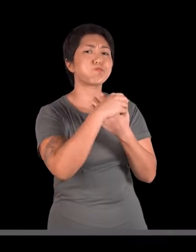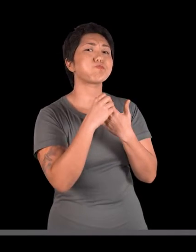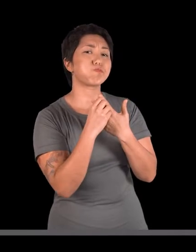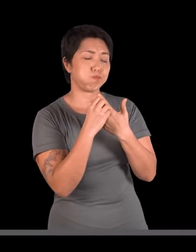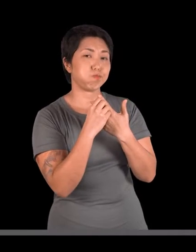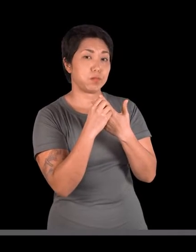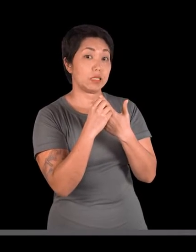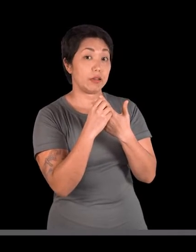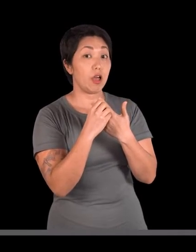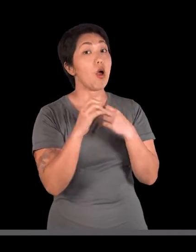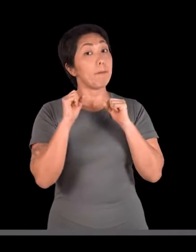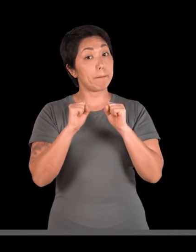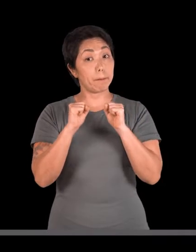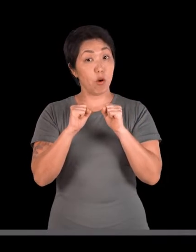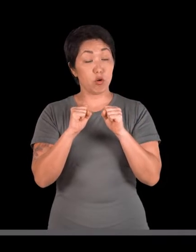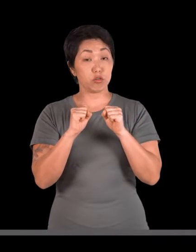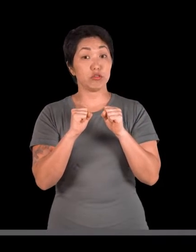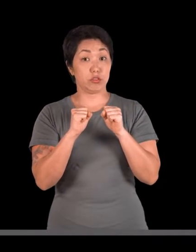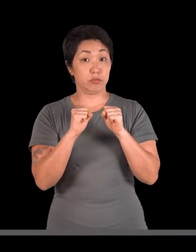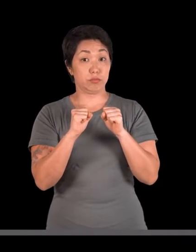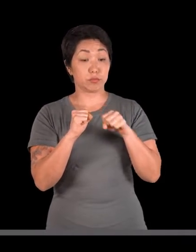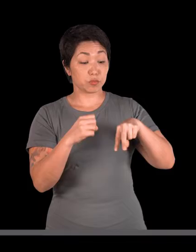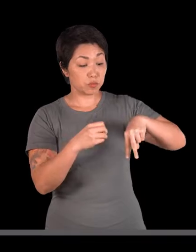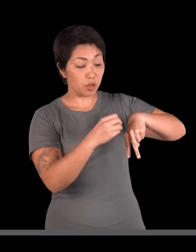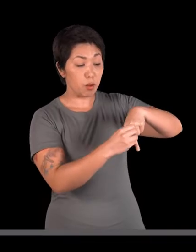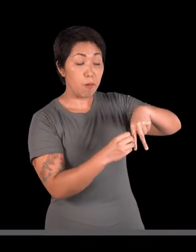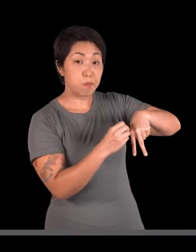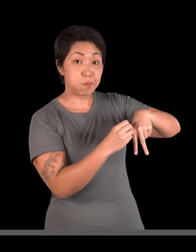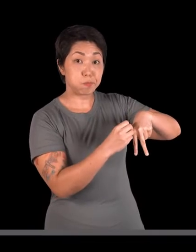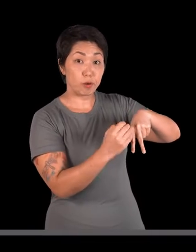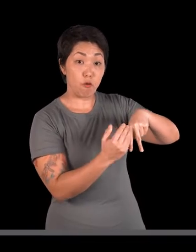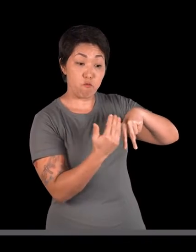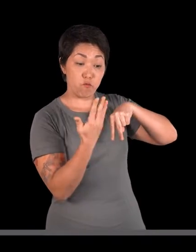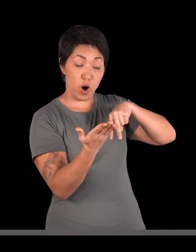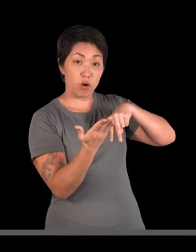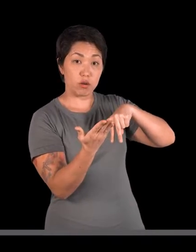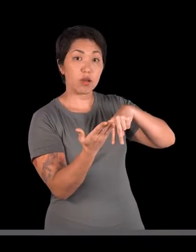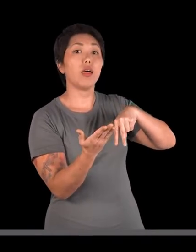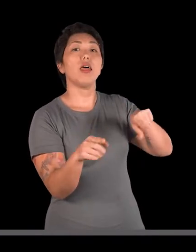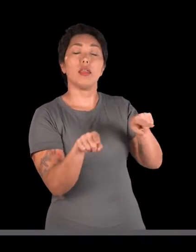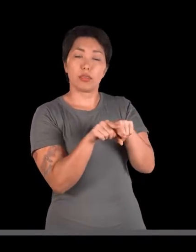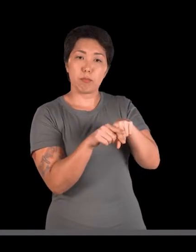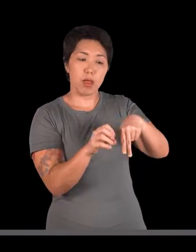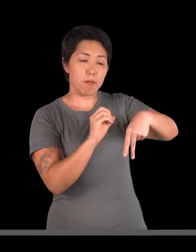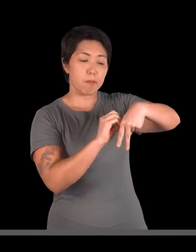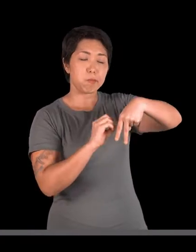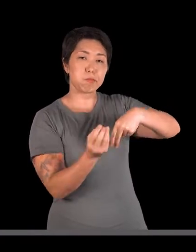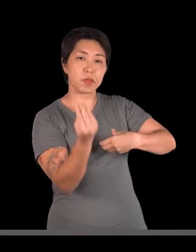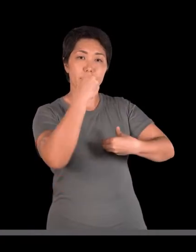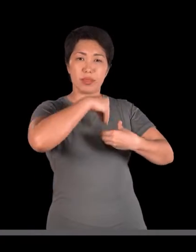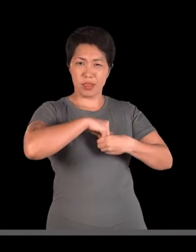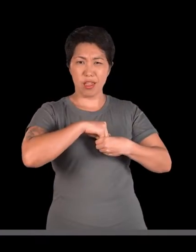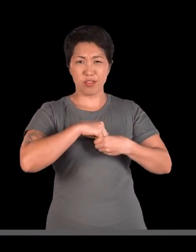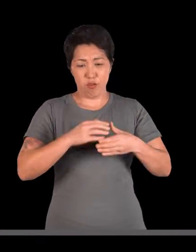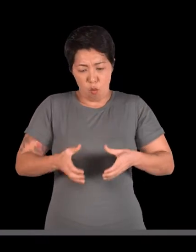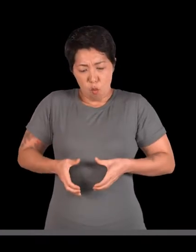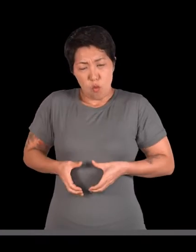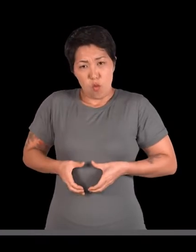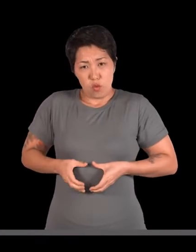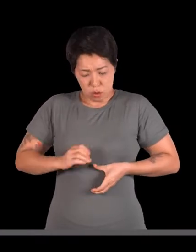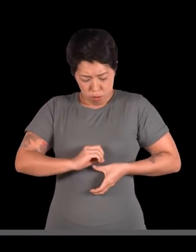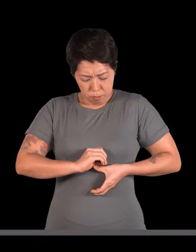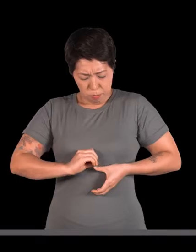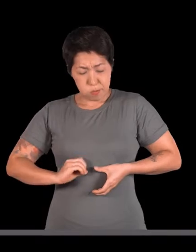verrugosas nas regiões íntimas, que pode ser desde a parte externa, como no caso feminino, na parte interna da vagina, no colo do